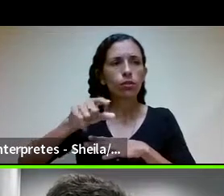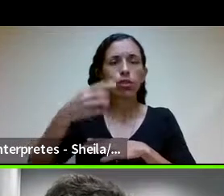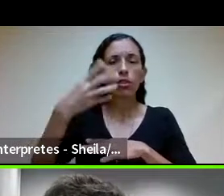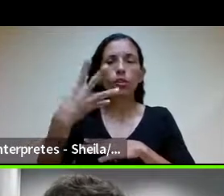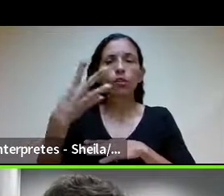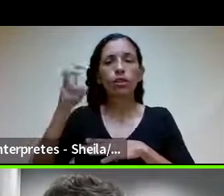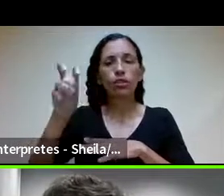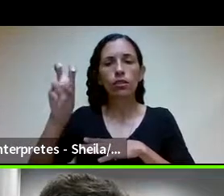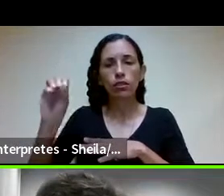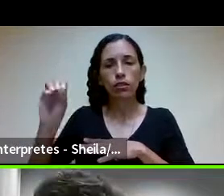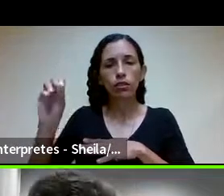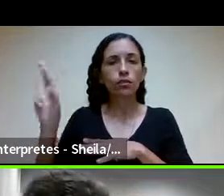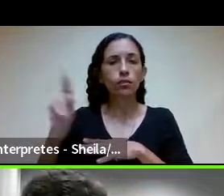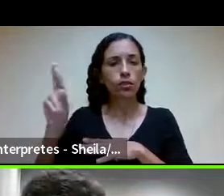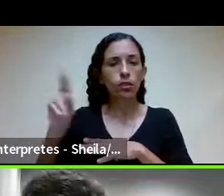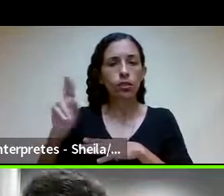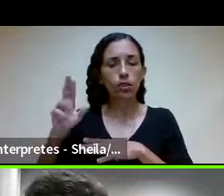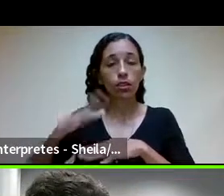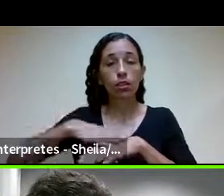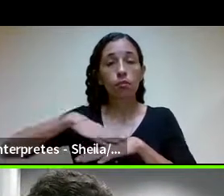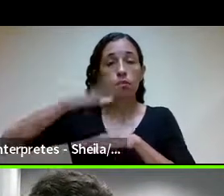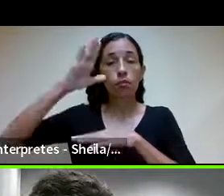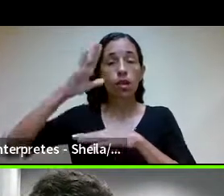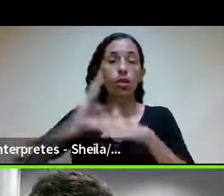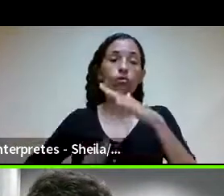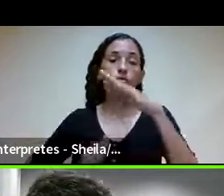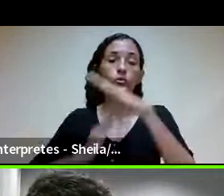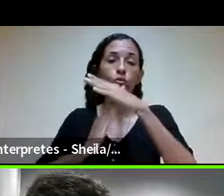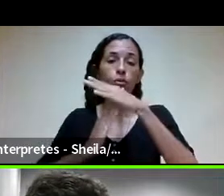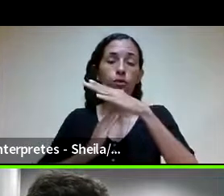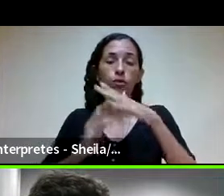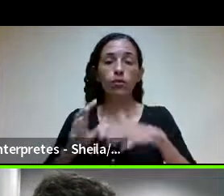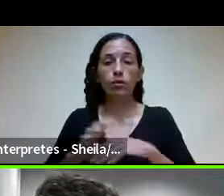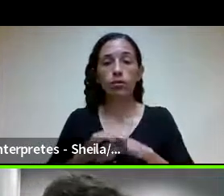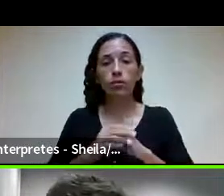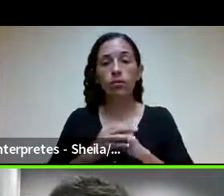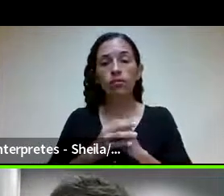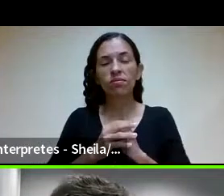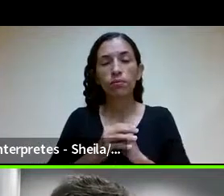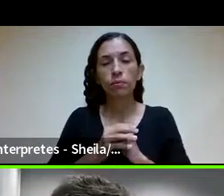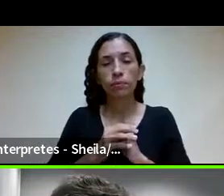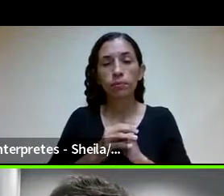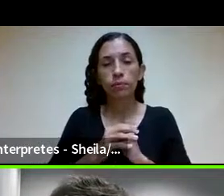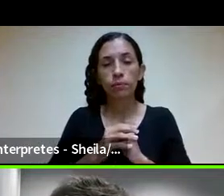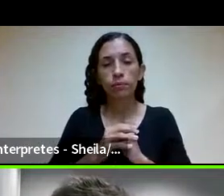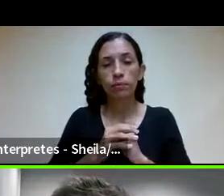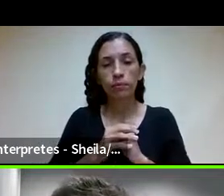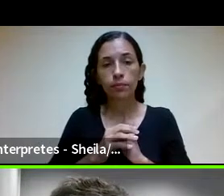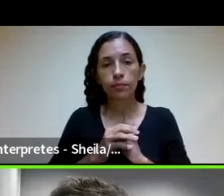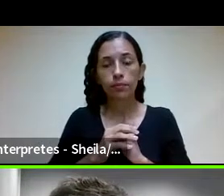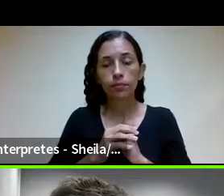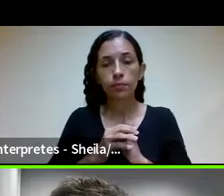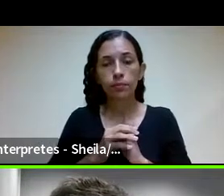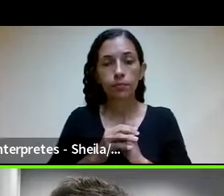E então, constatado aqui que não se inclui os recursos estimáveis em dinheiro,